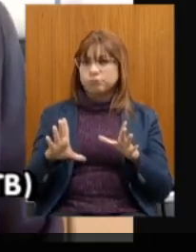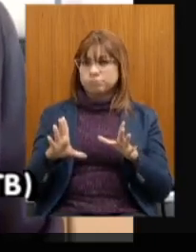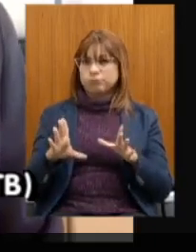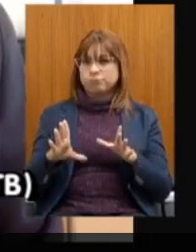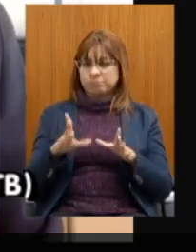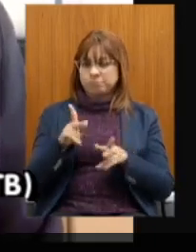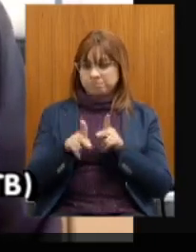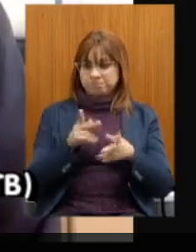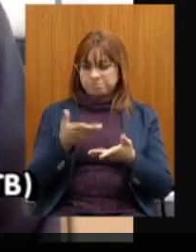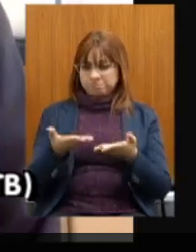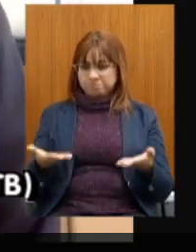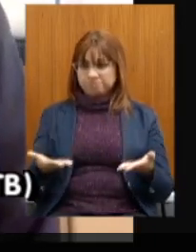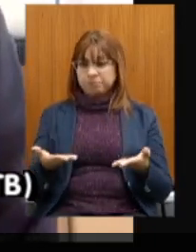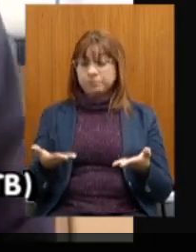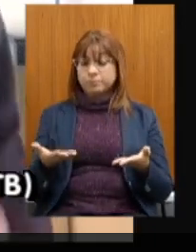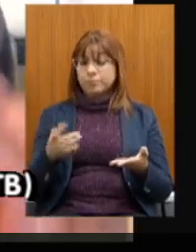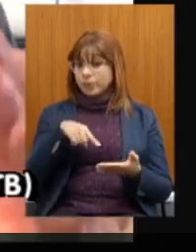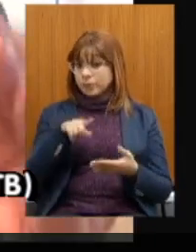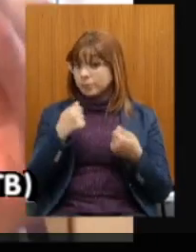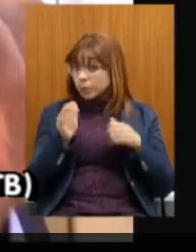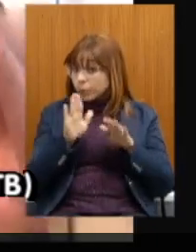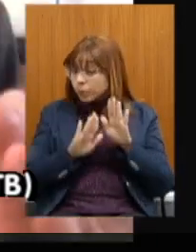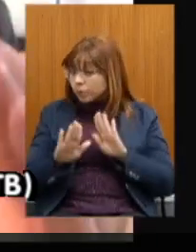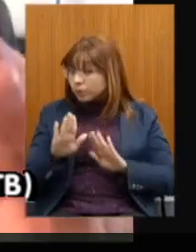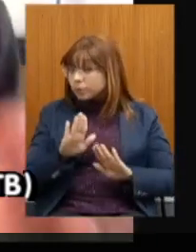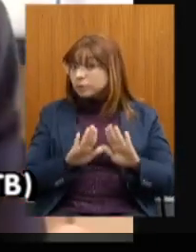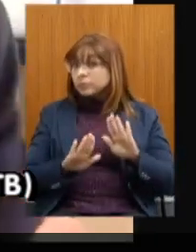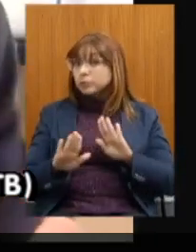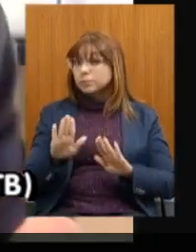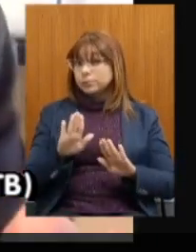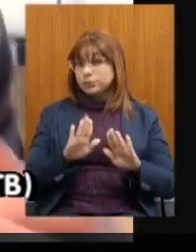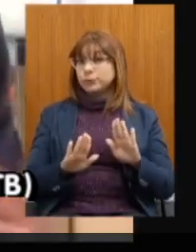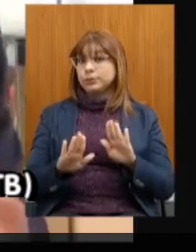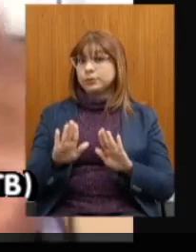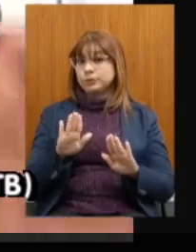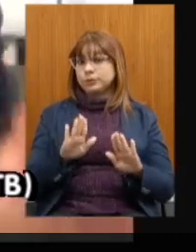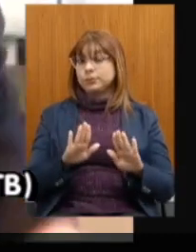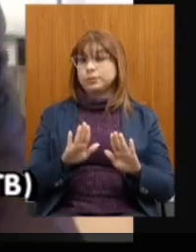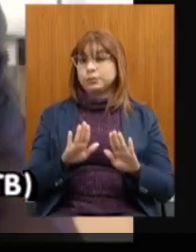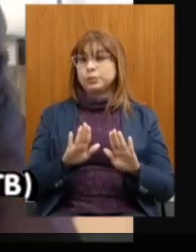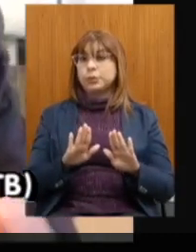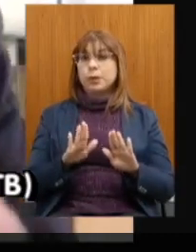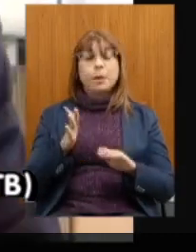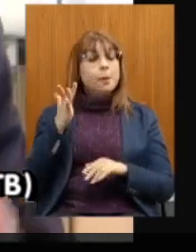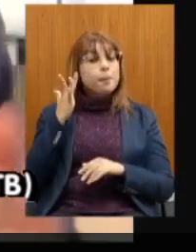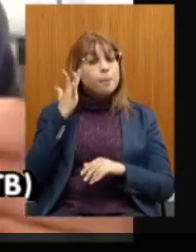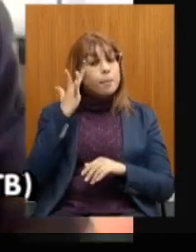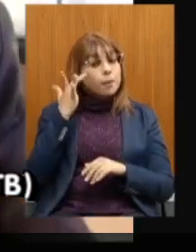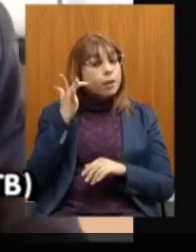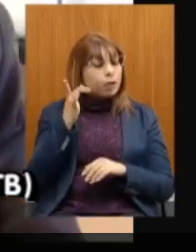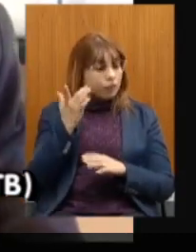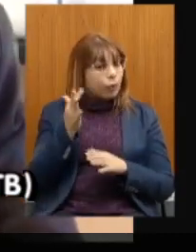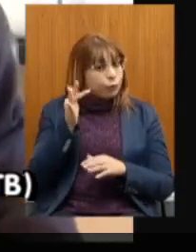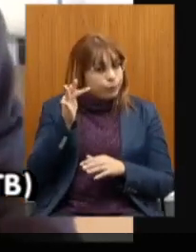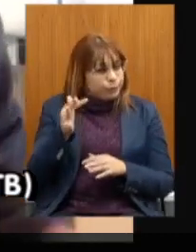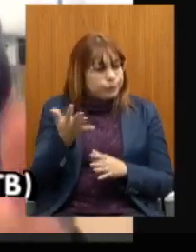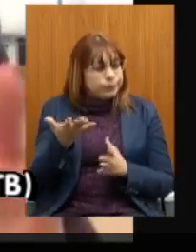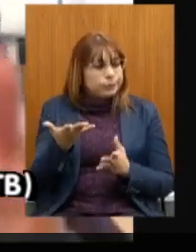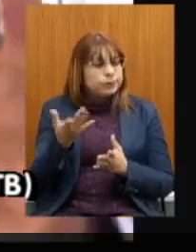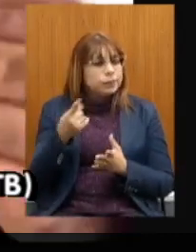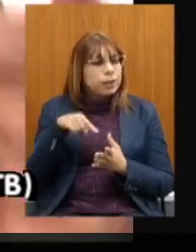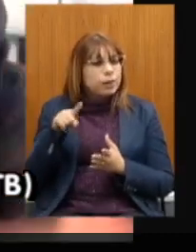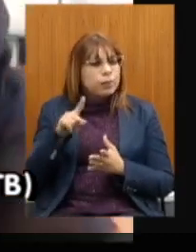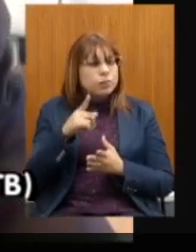popular. Então, vocês têm que tomar muito cuidado para que amanhã a fala de vocês e